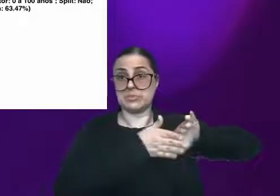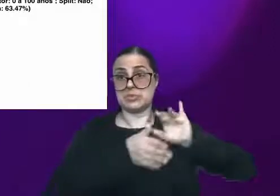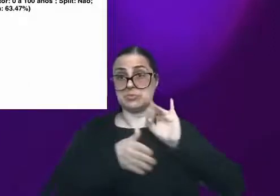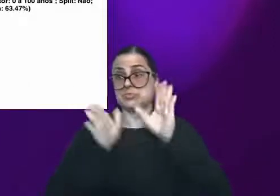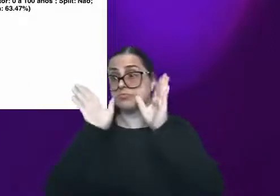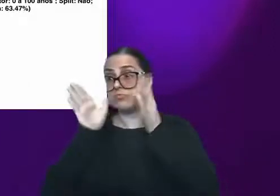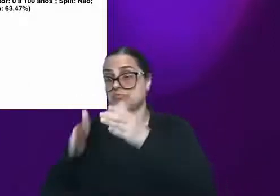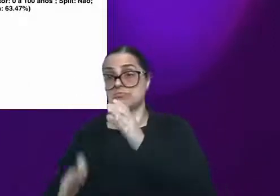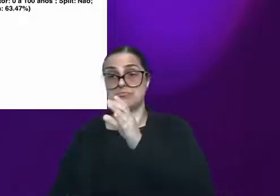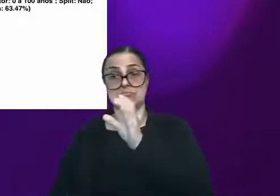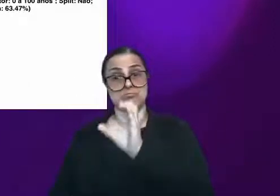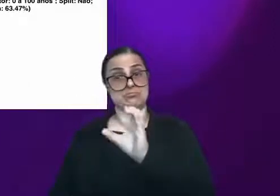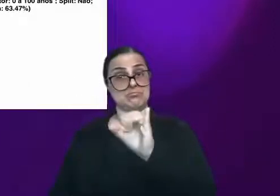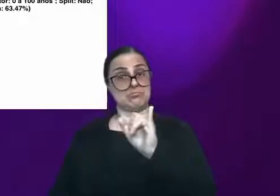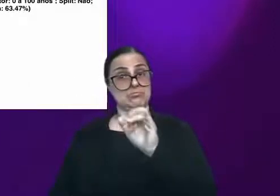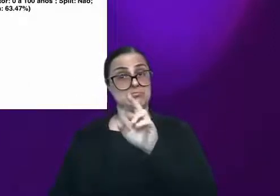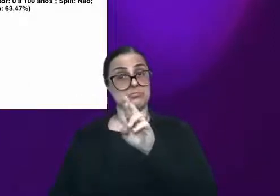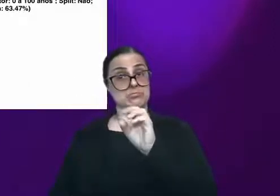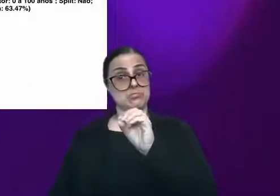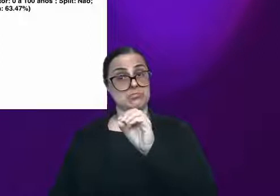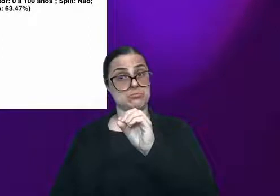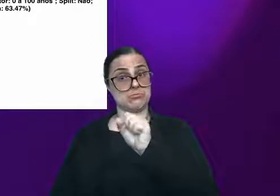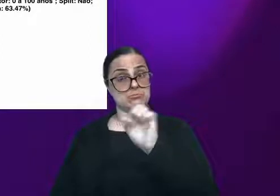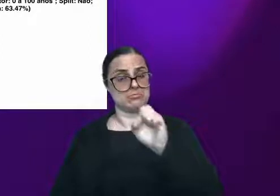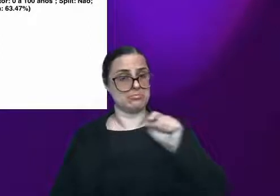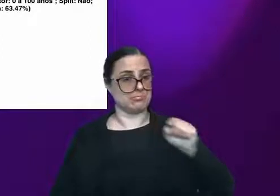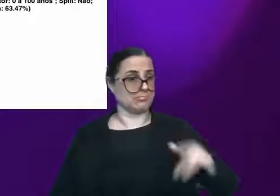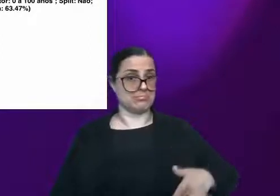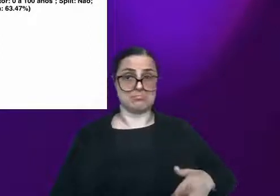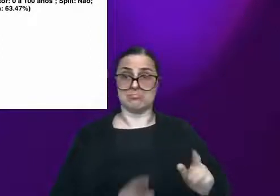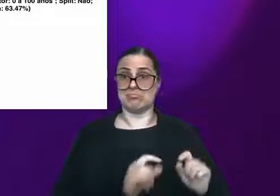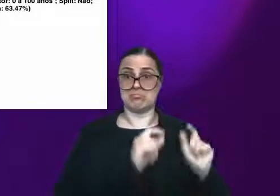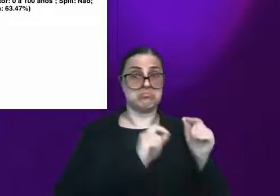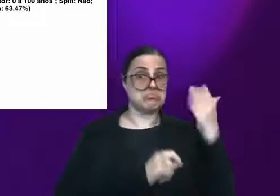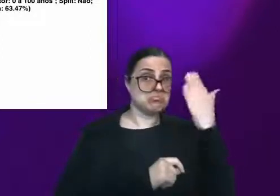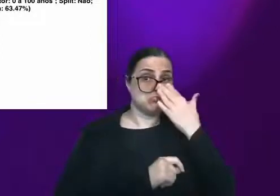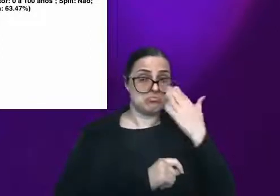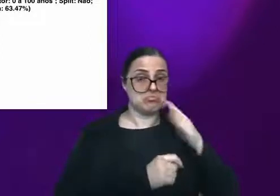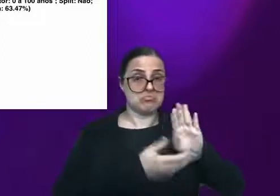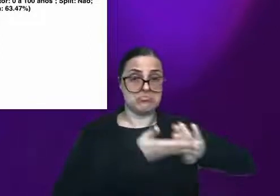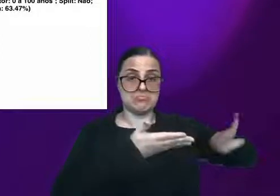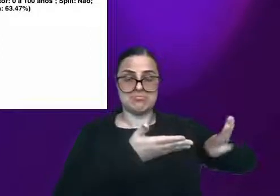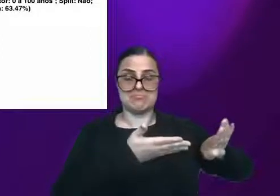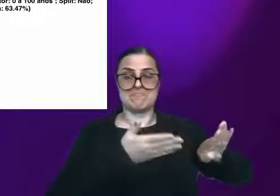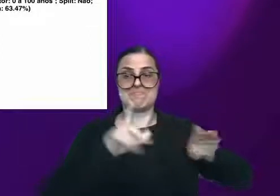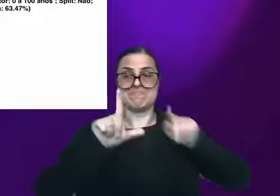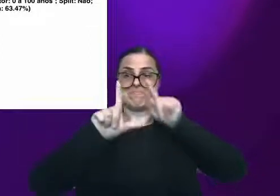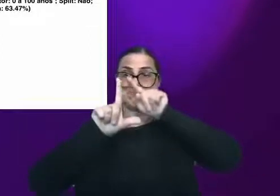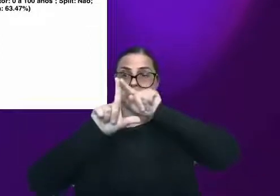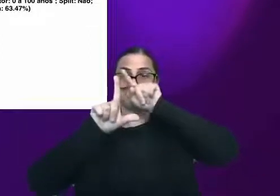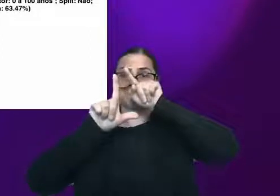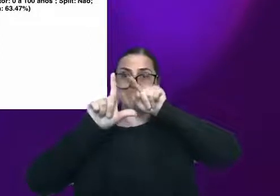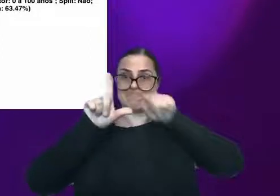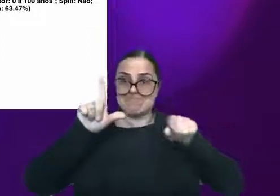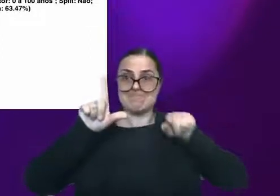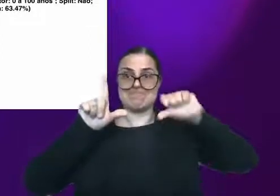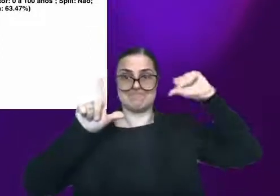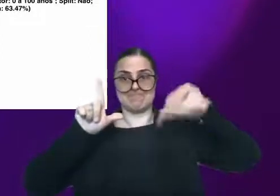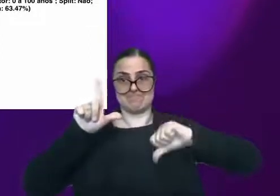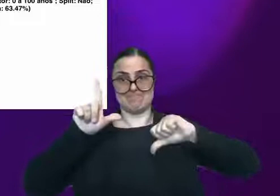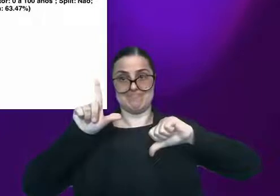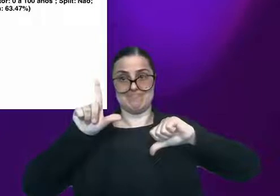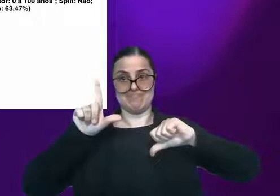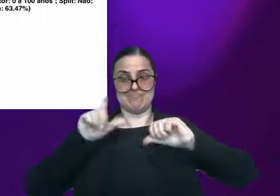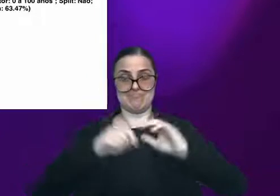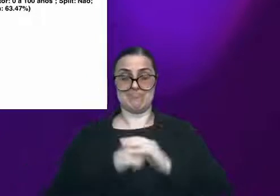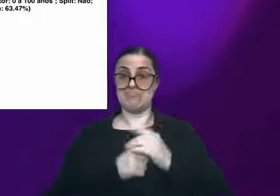os pacientes hepatocarcinoma, a gente vai ter uma curva pior. Então, essa situação mostra